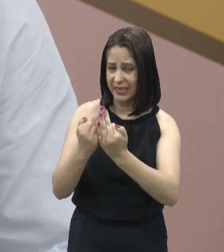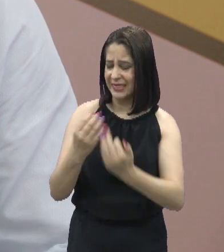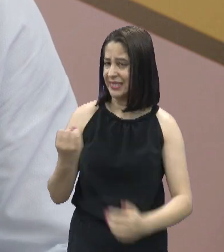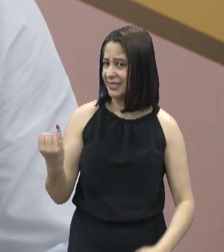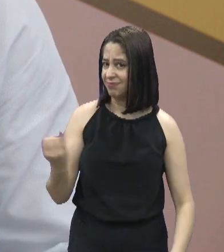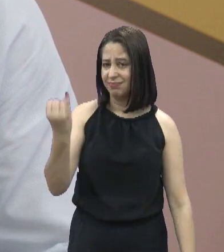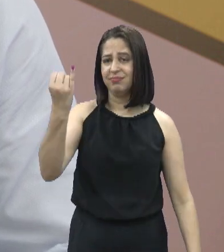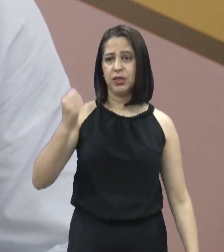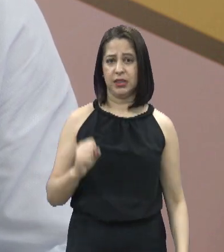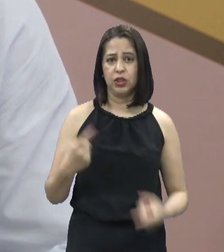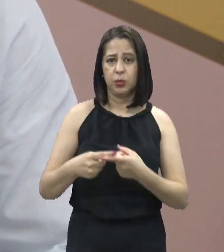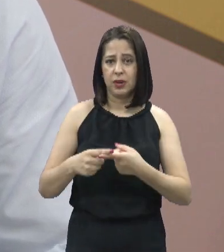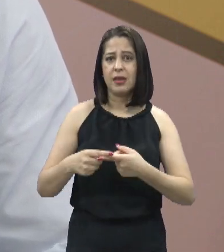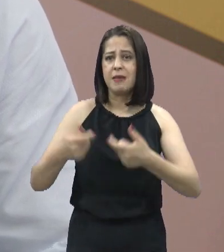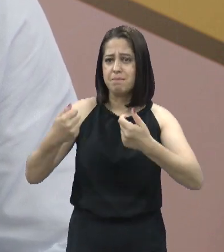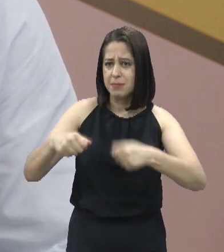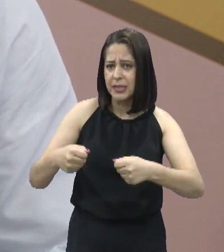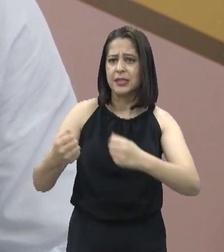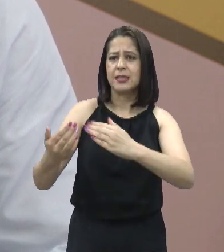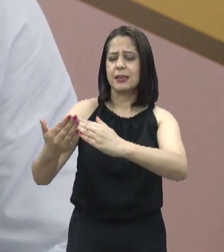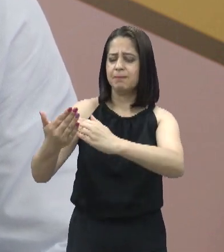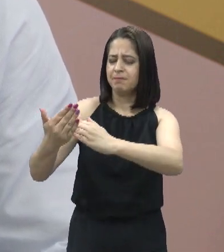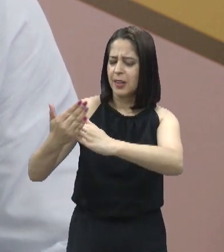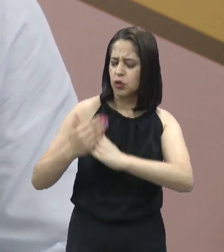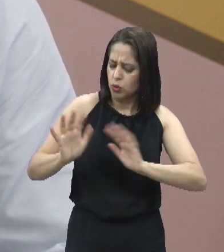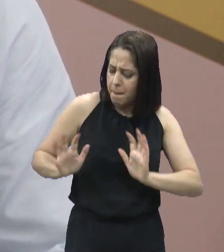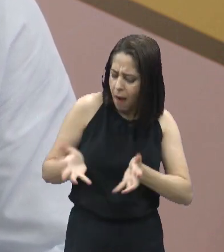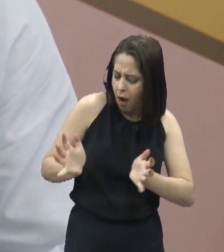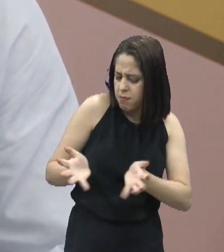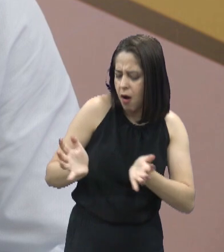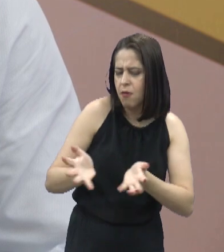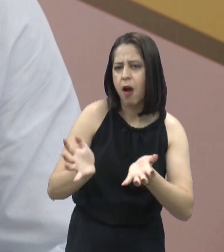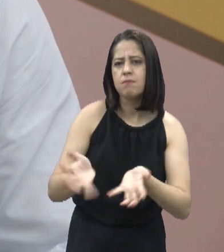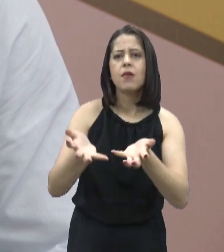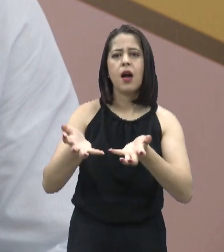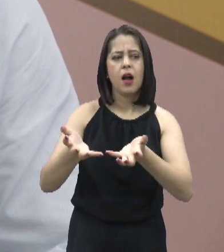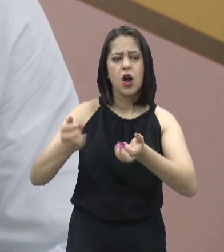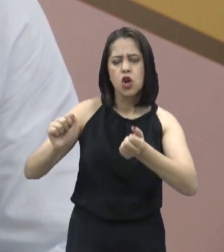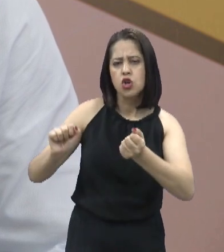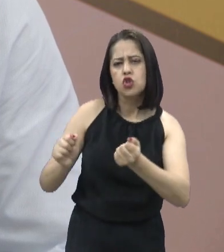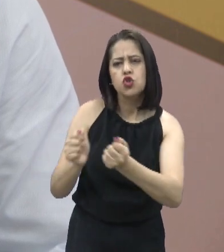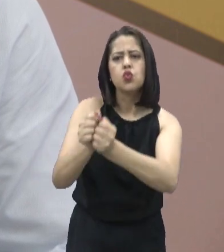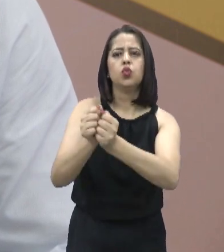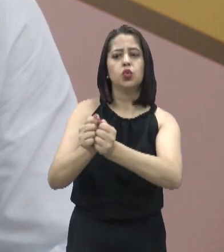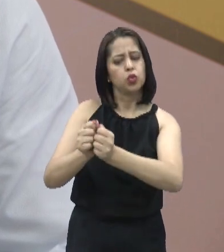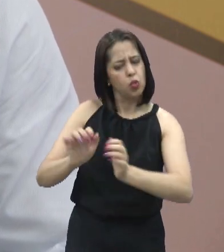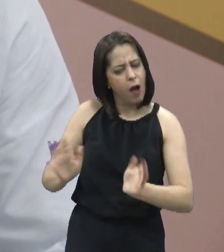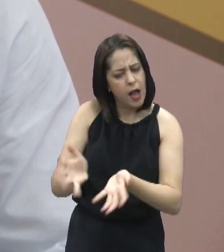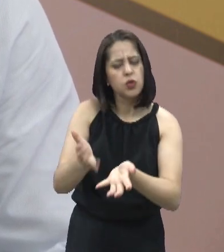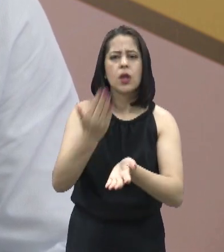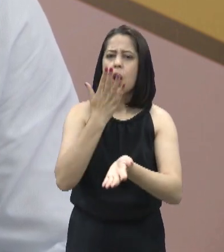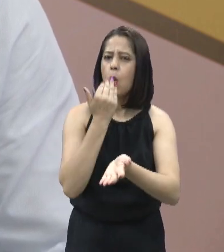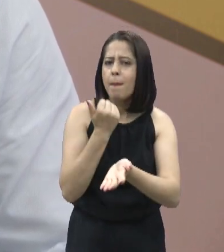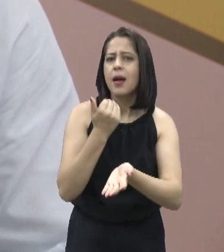Tanto no sentido de ajudar a alimentação, de encorajar, de estar junto para apoiar nos momentos difíceis,